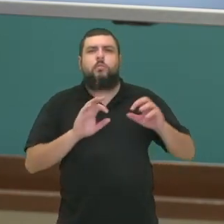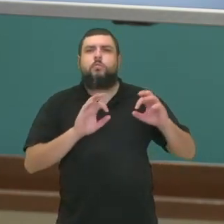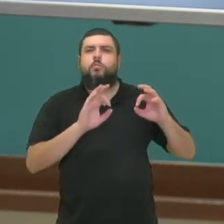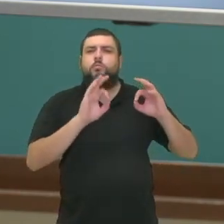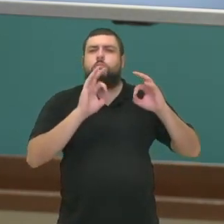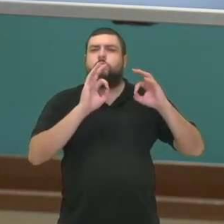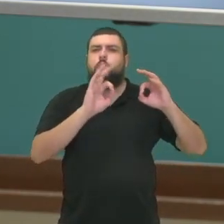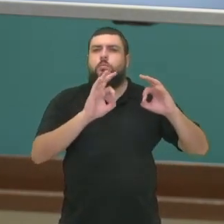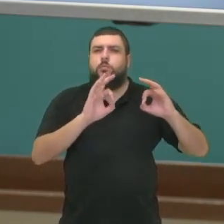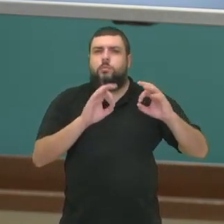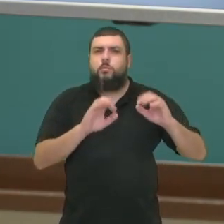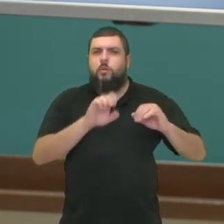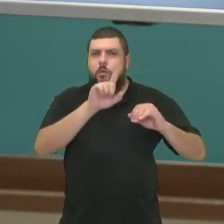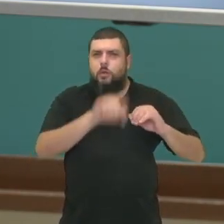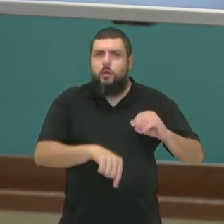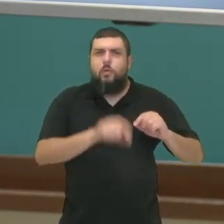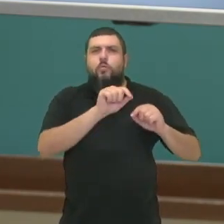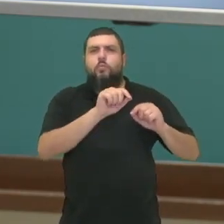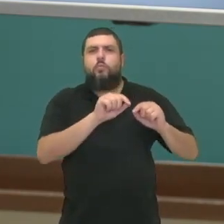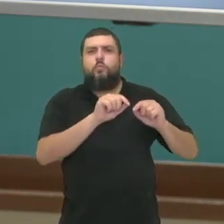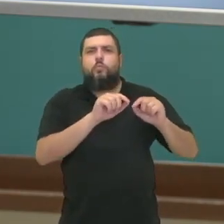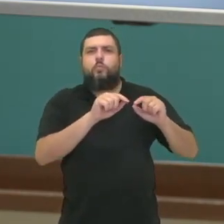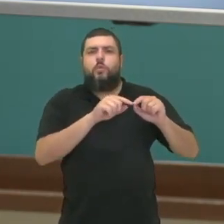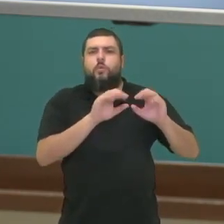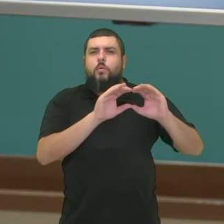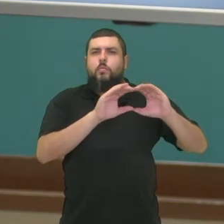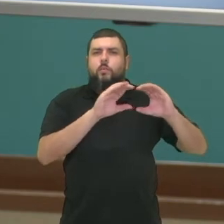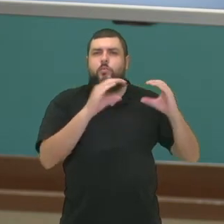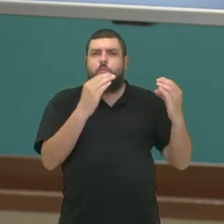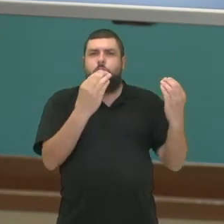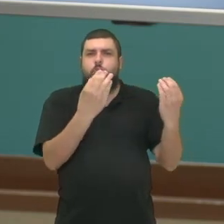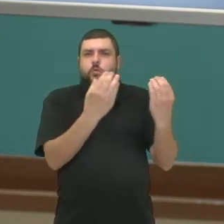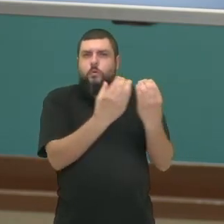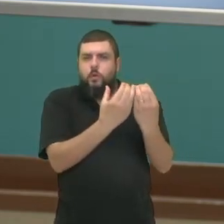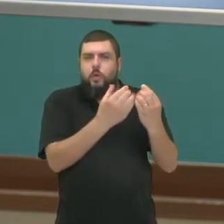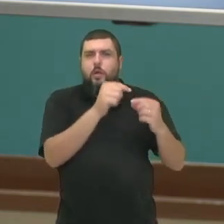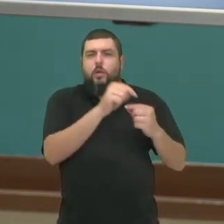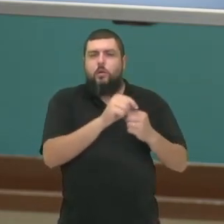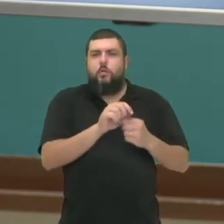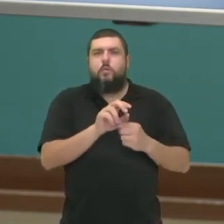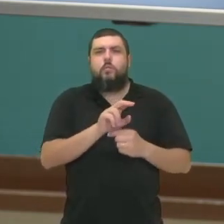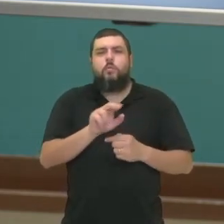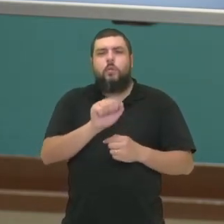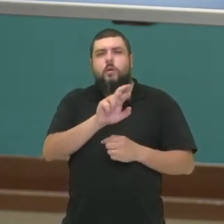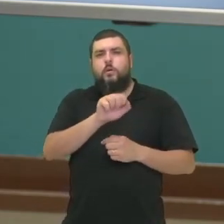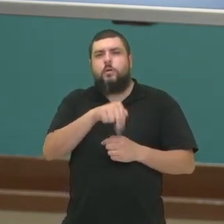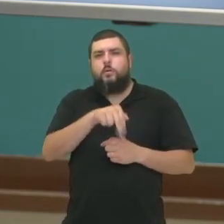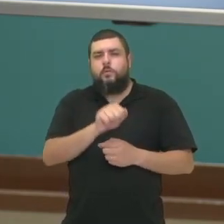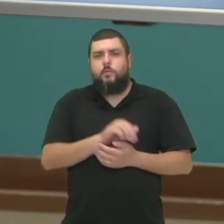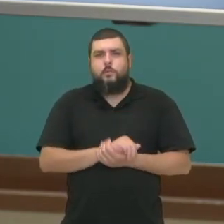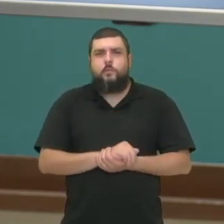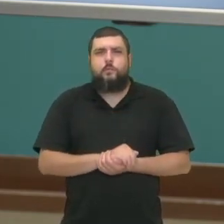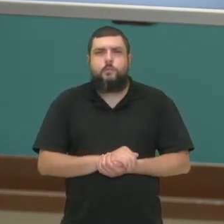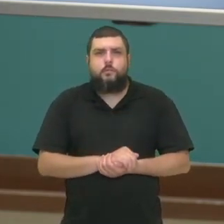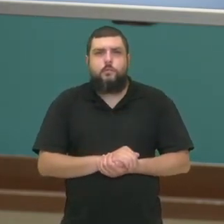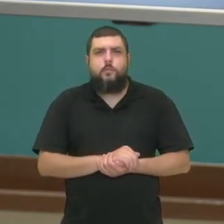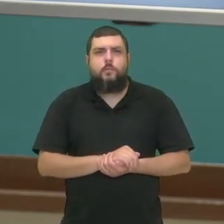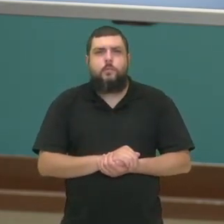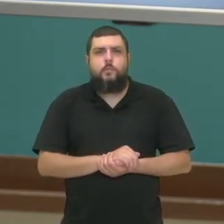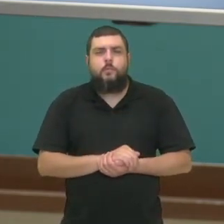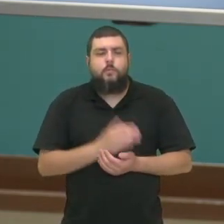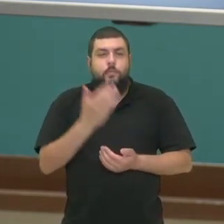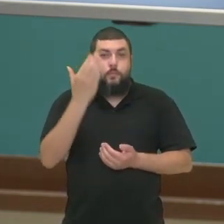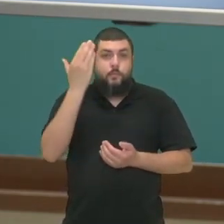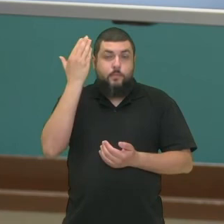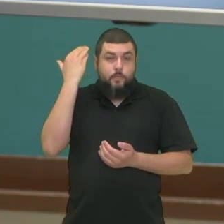ideia circular, né, tem tudo isso. Aí recebe o conceito de arena. Na antiguidade, a arena era esse